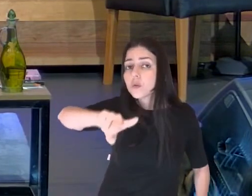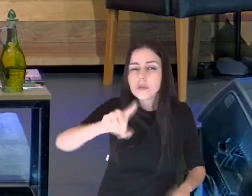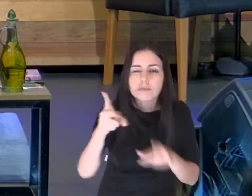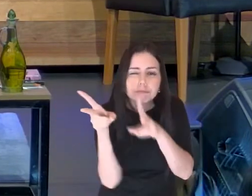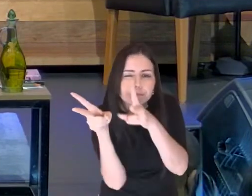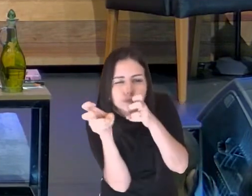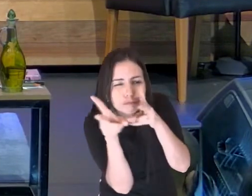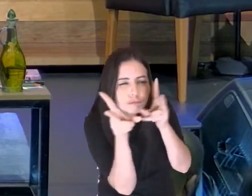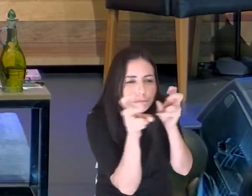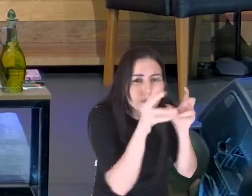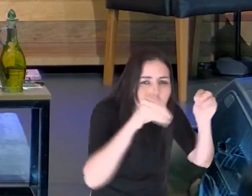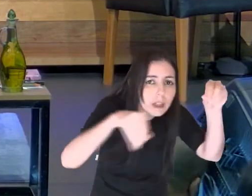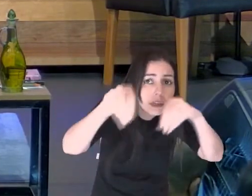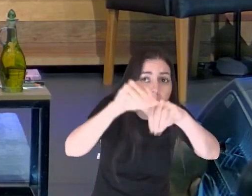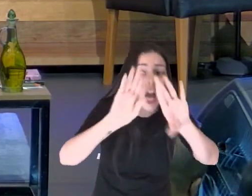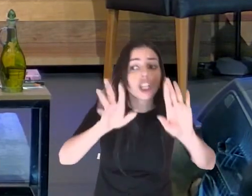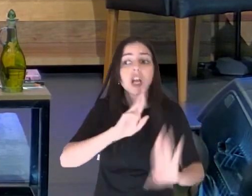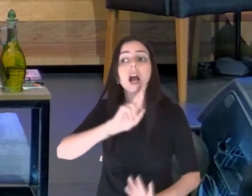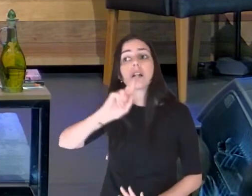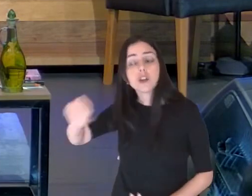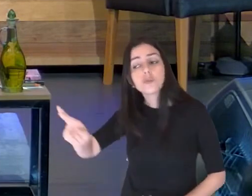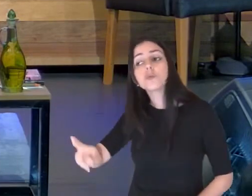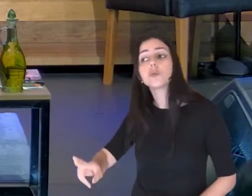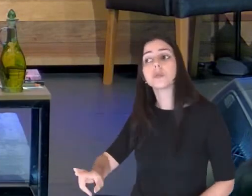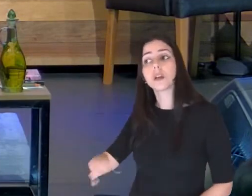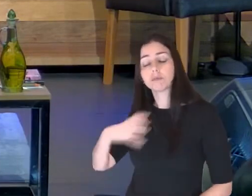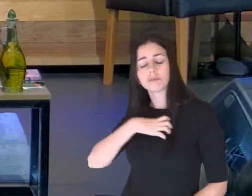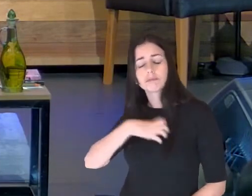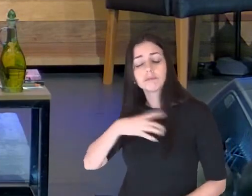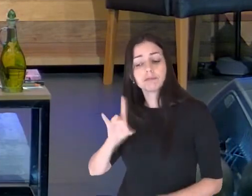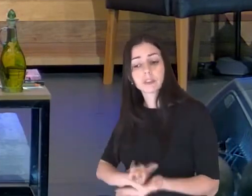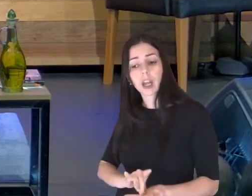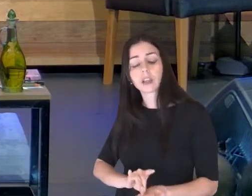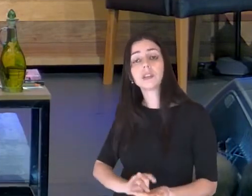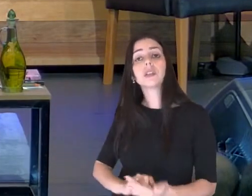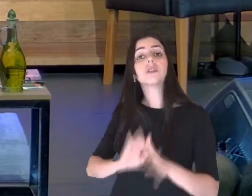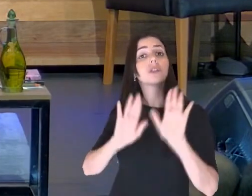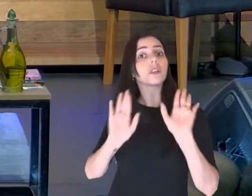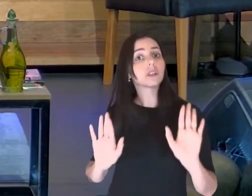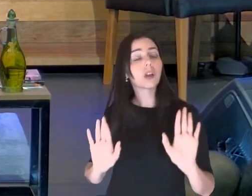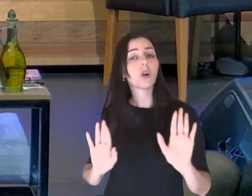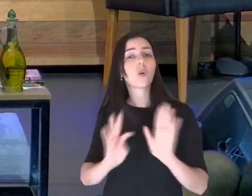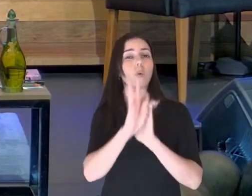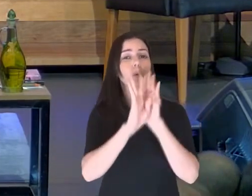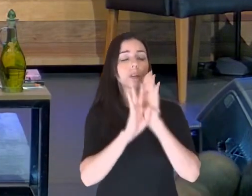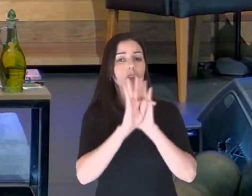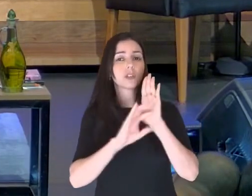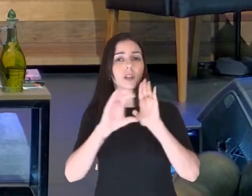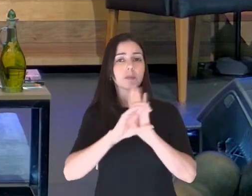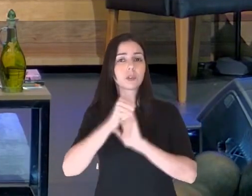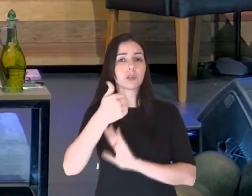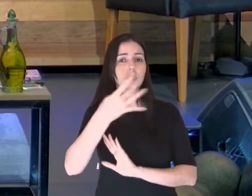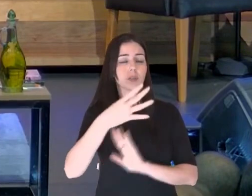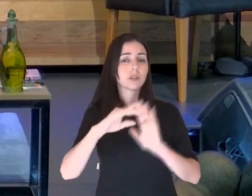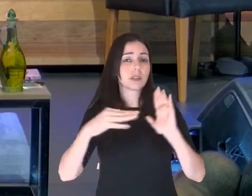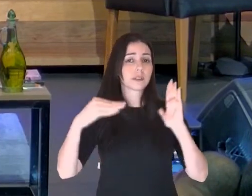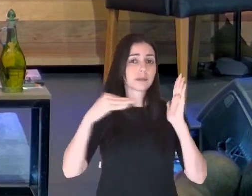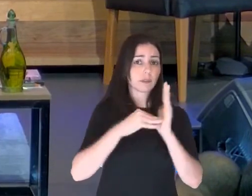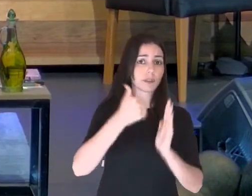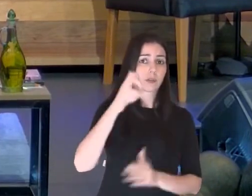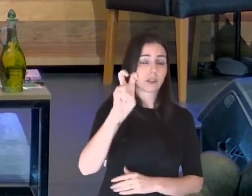a terra, e eu lhe trouxe resposta como sentia no meu coração. Todo esse texto de 14 até o 15